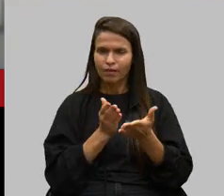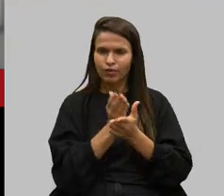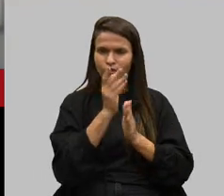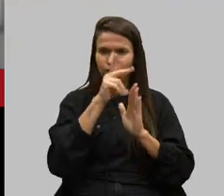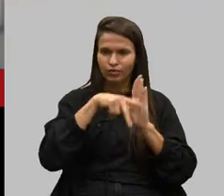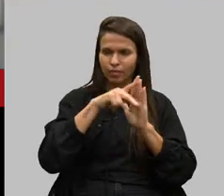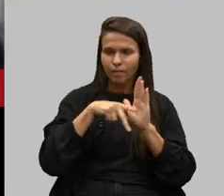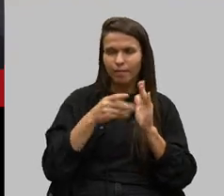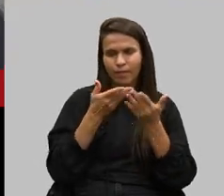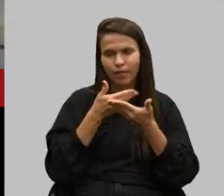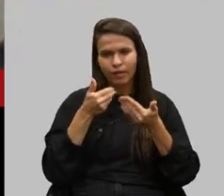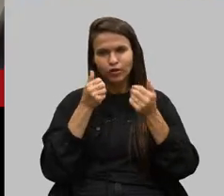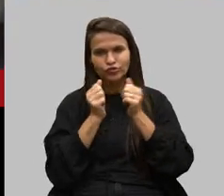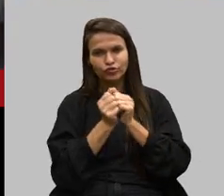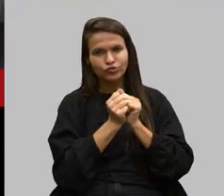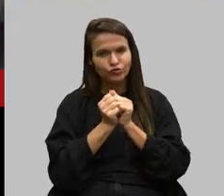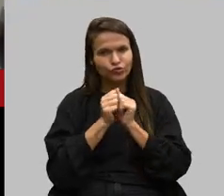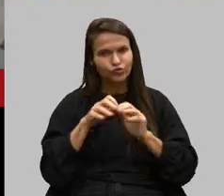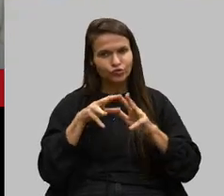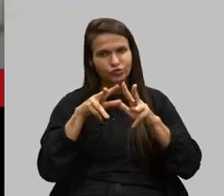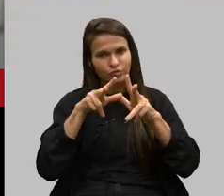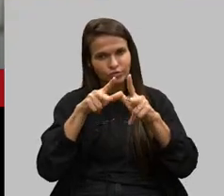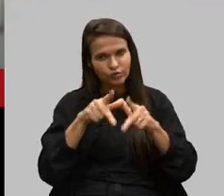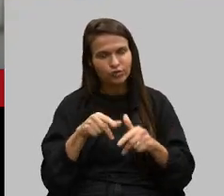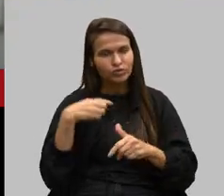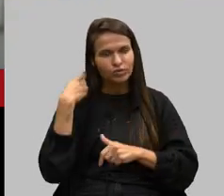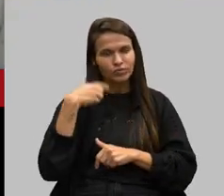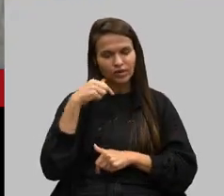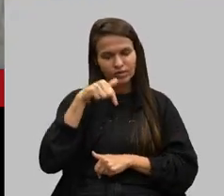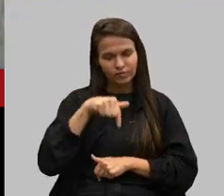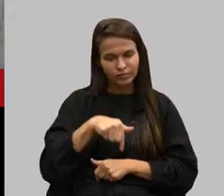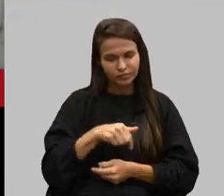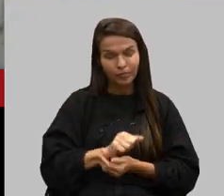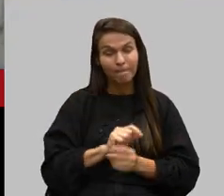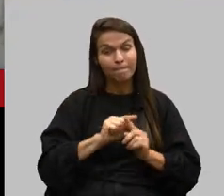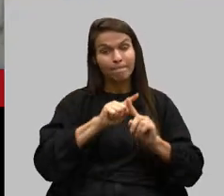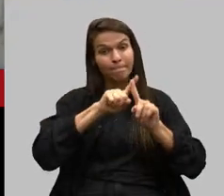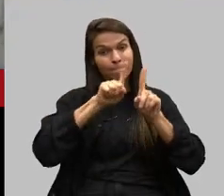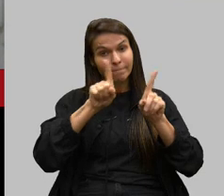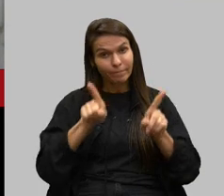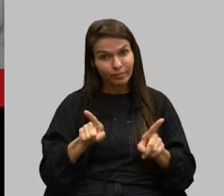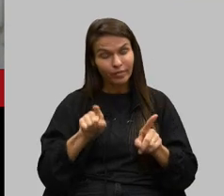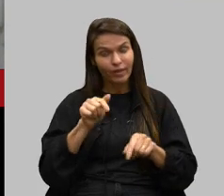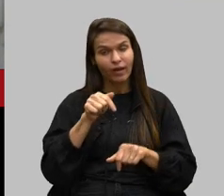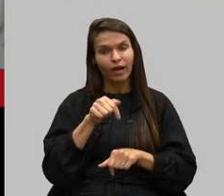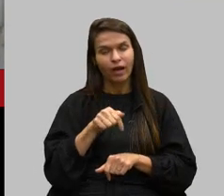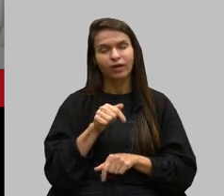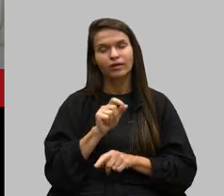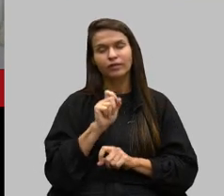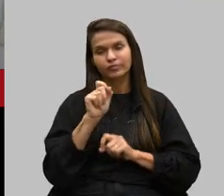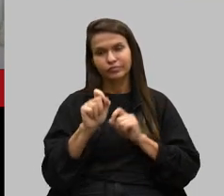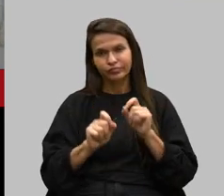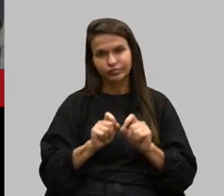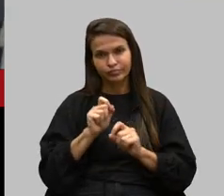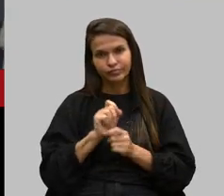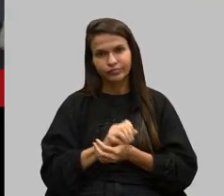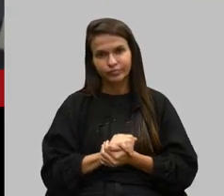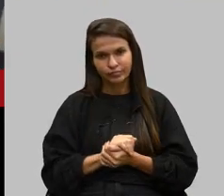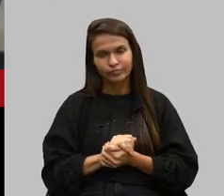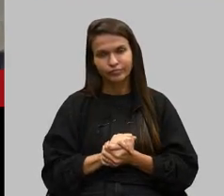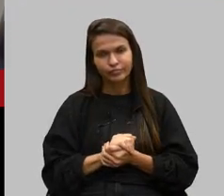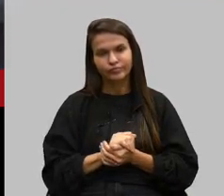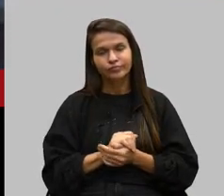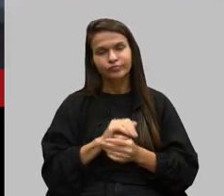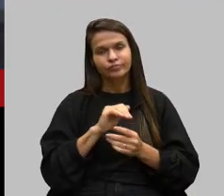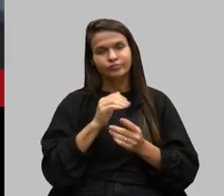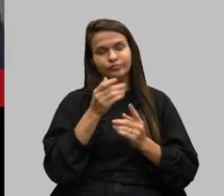melhorando junto com todos os deputados aqui mas aqui é o seguinte caro